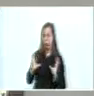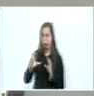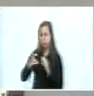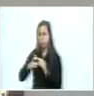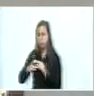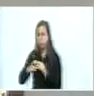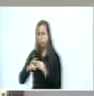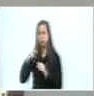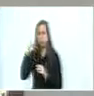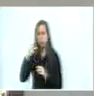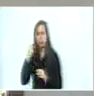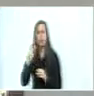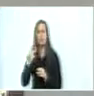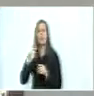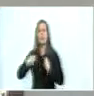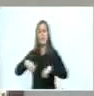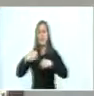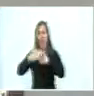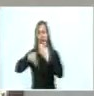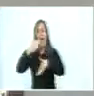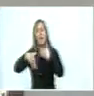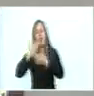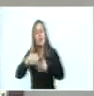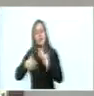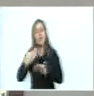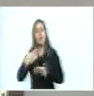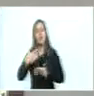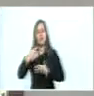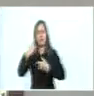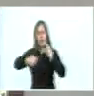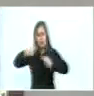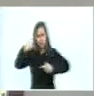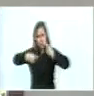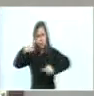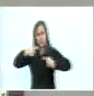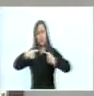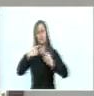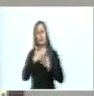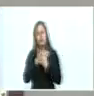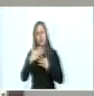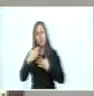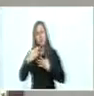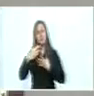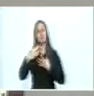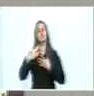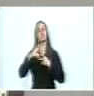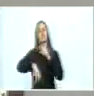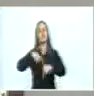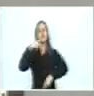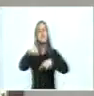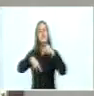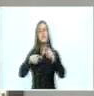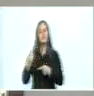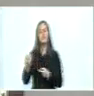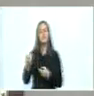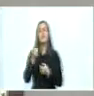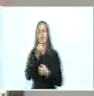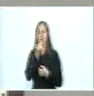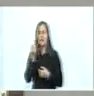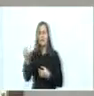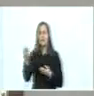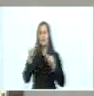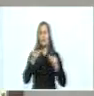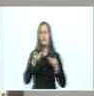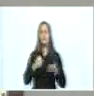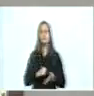nós precisamos avançar na democracia e esses projetos, né, de iniciativa popular, eles são muito bem-vindos. O